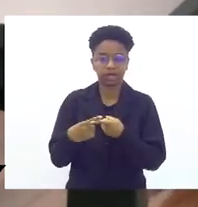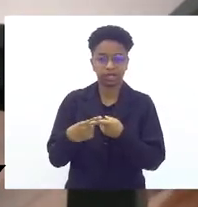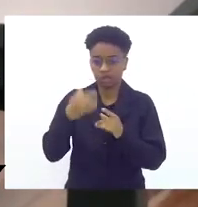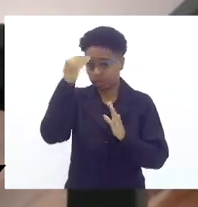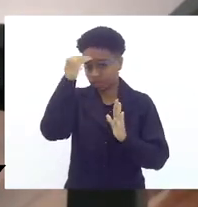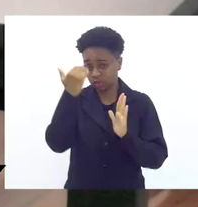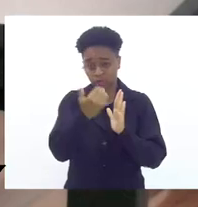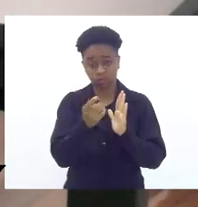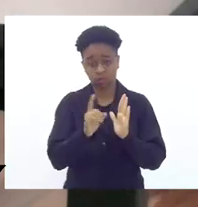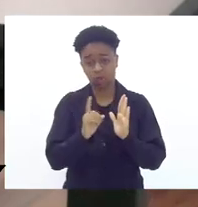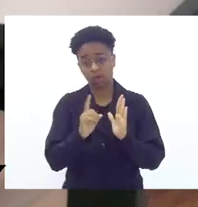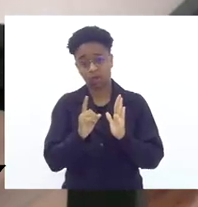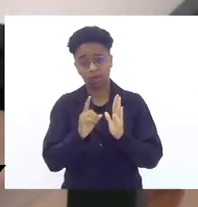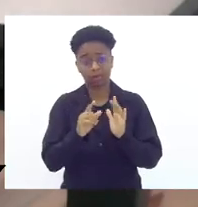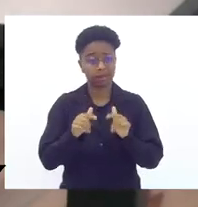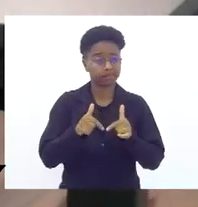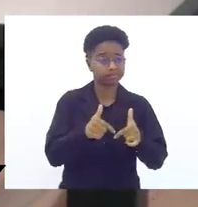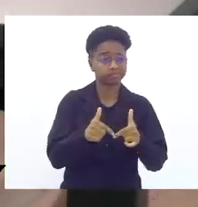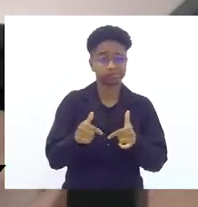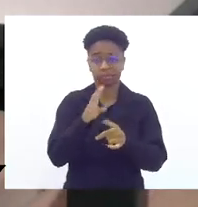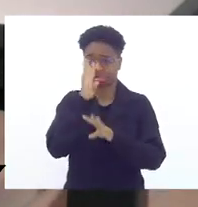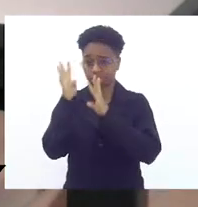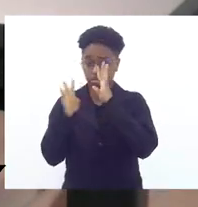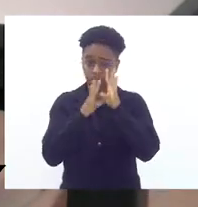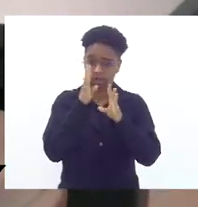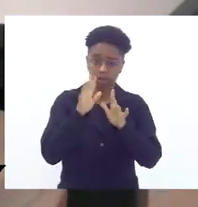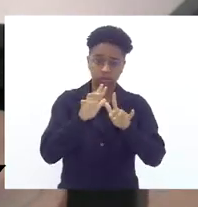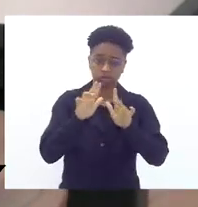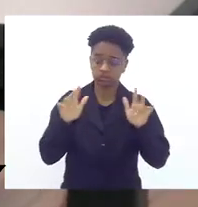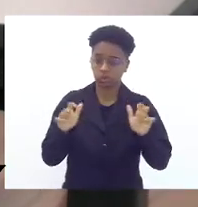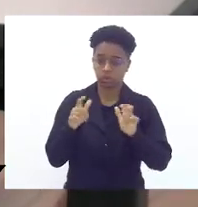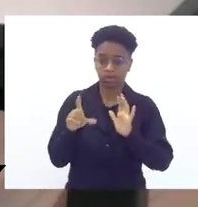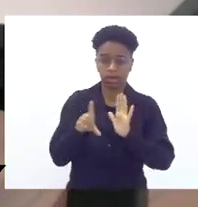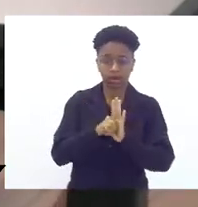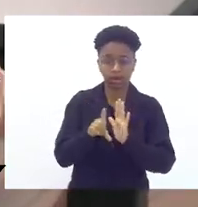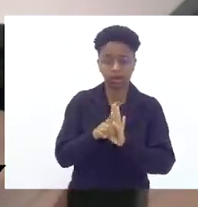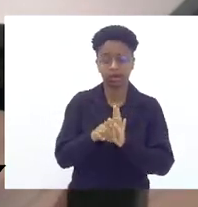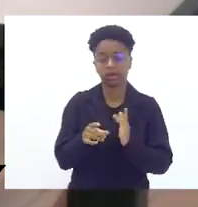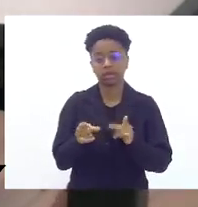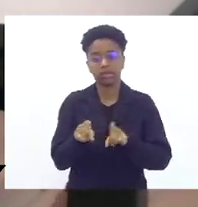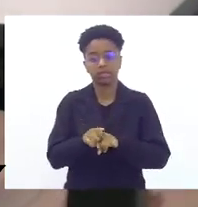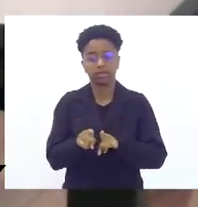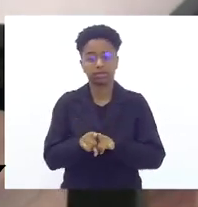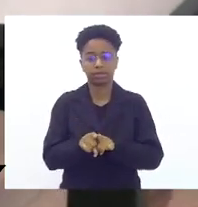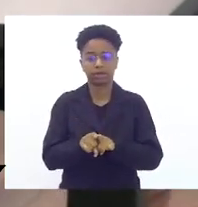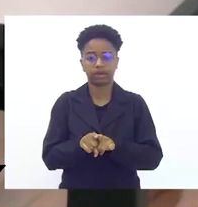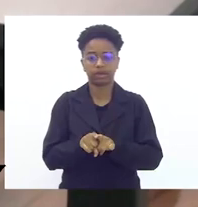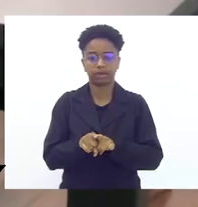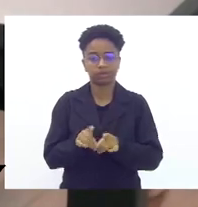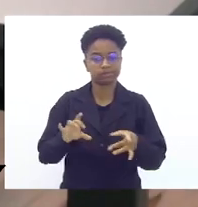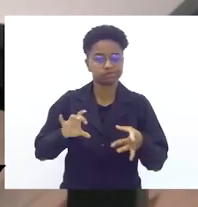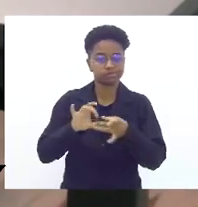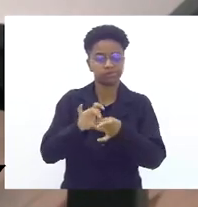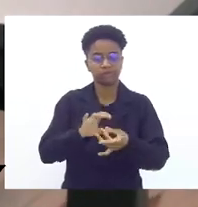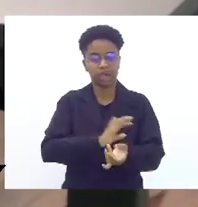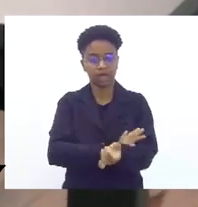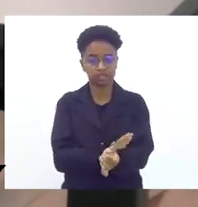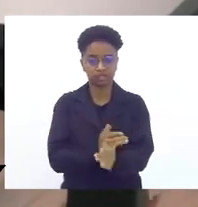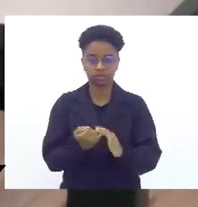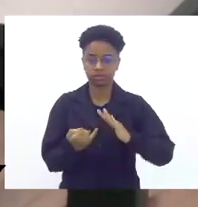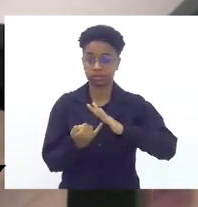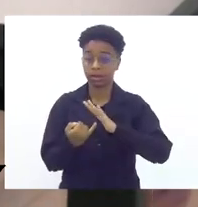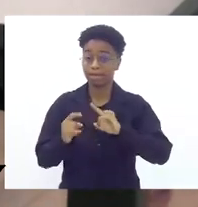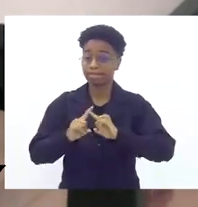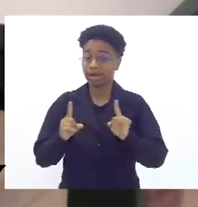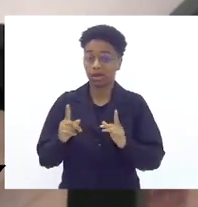um descumprimento Cabal frontal da lei sobre permeado pelo racismo institucional e